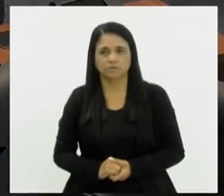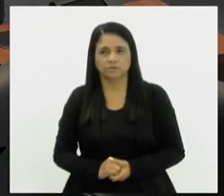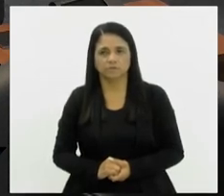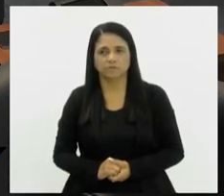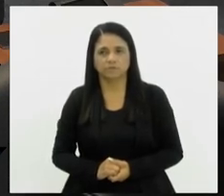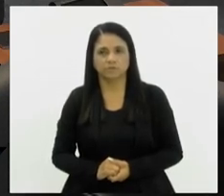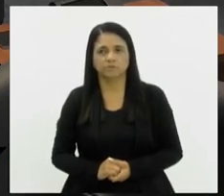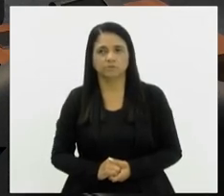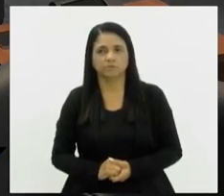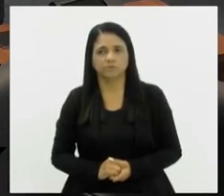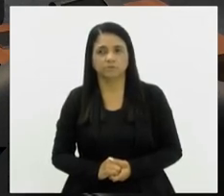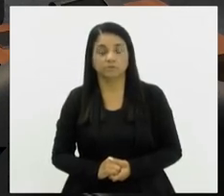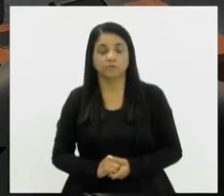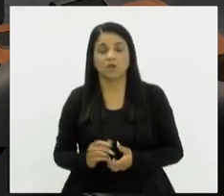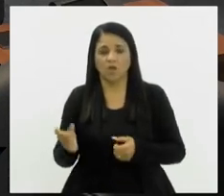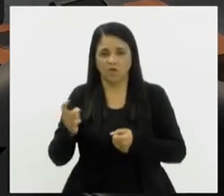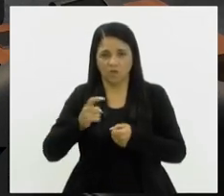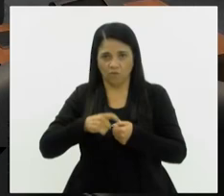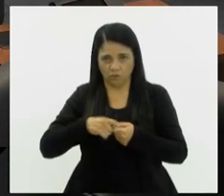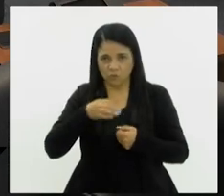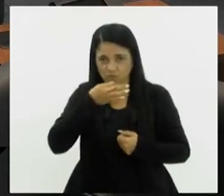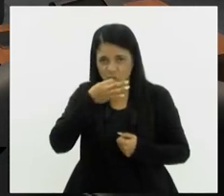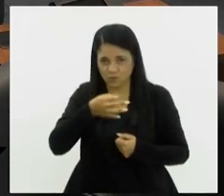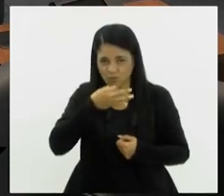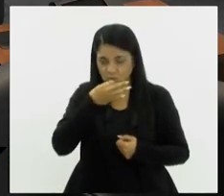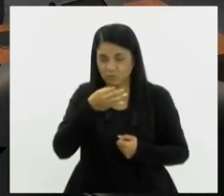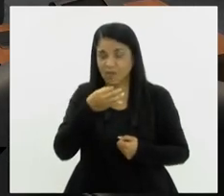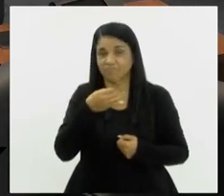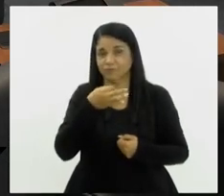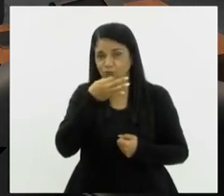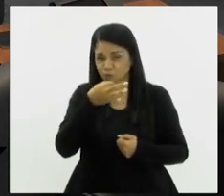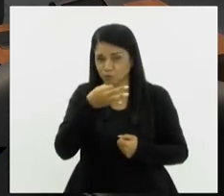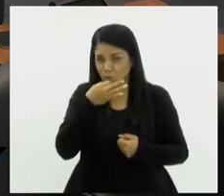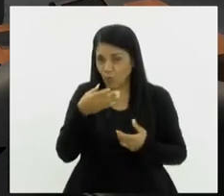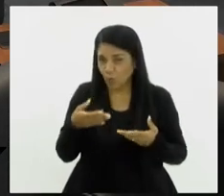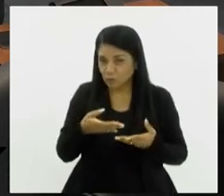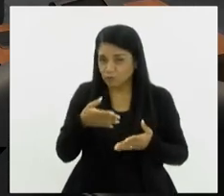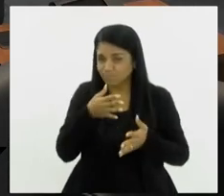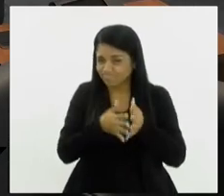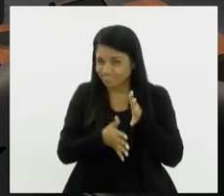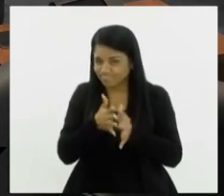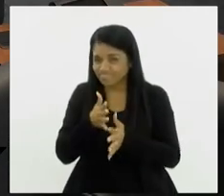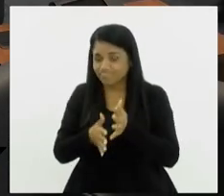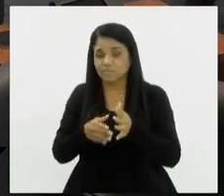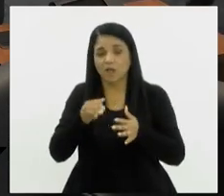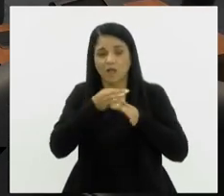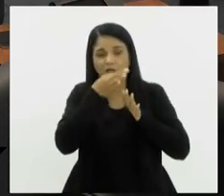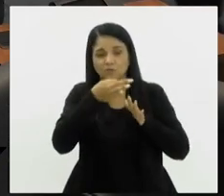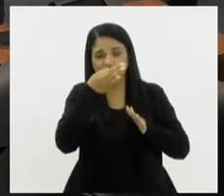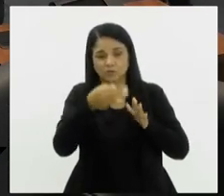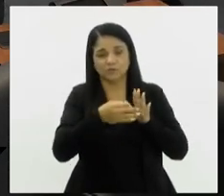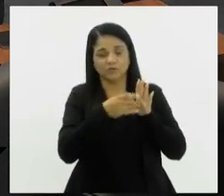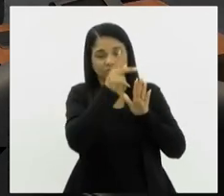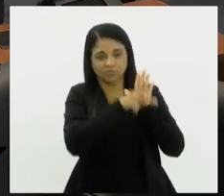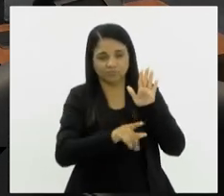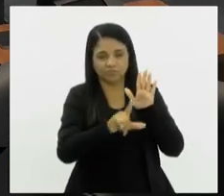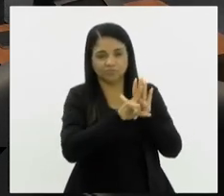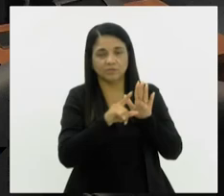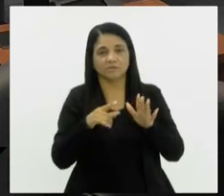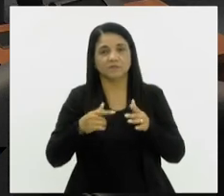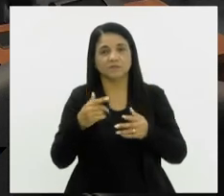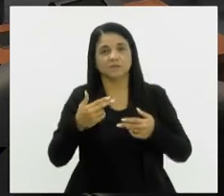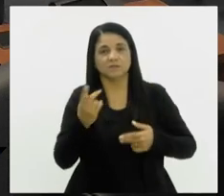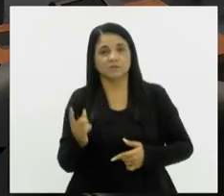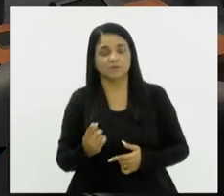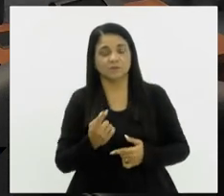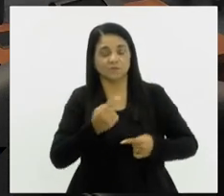Alô? Voltou o som. O som aqui hoje está complicado, né? Na mesa. Anuncio, em tramitação ordinária, em votação